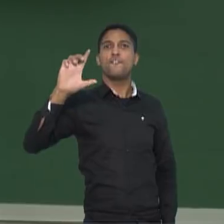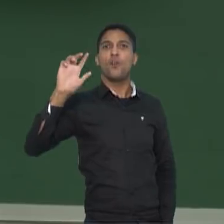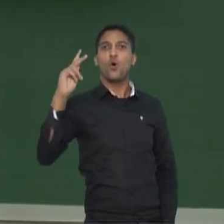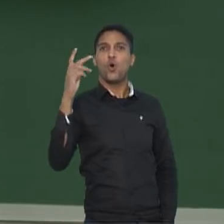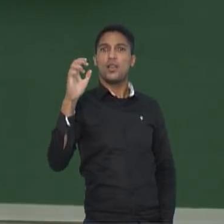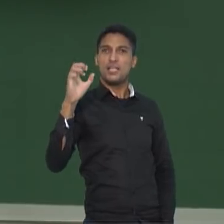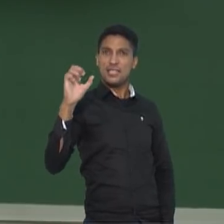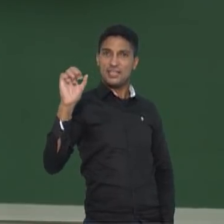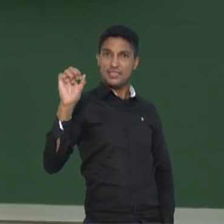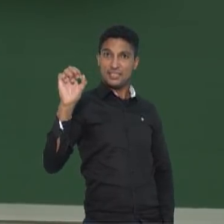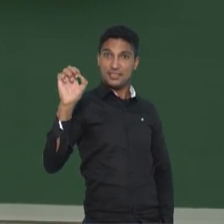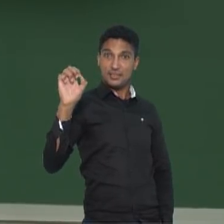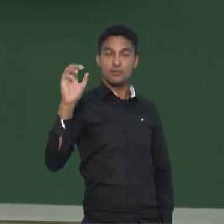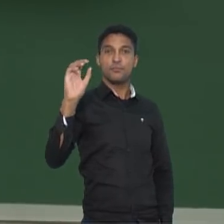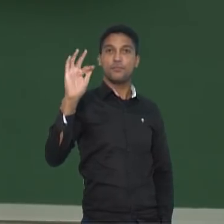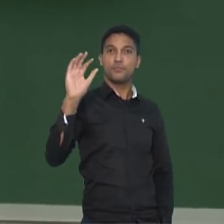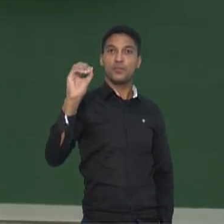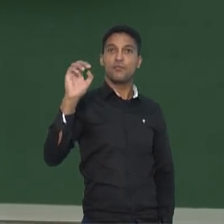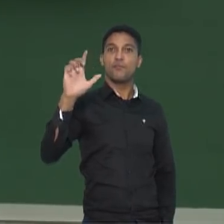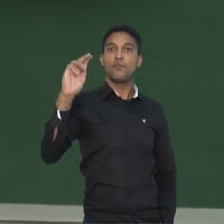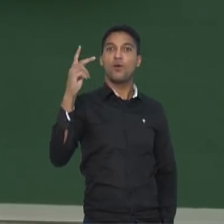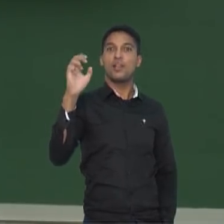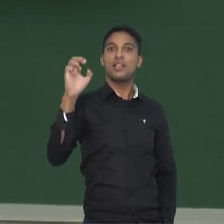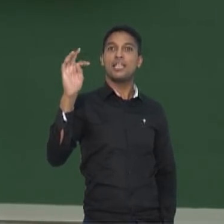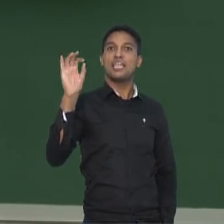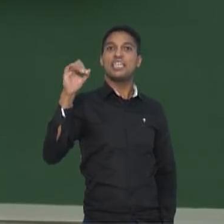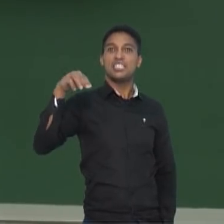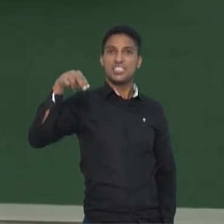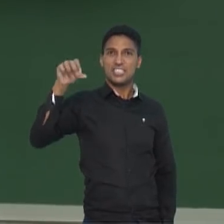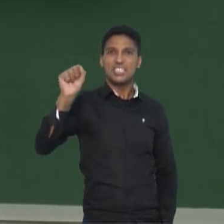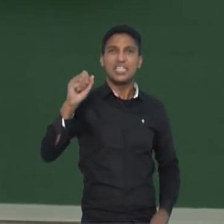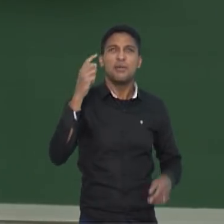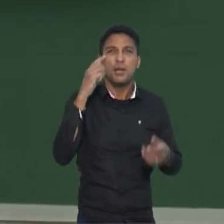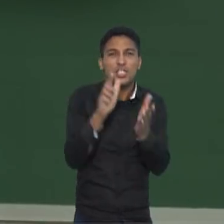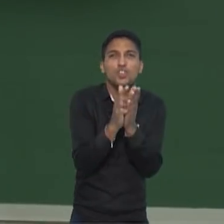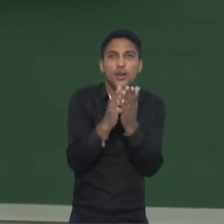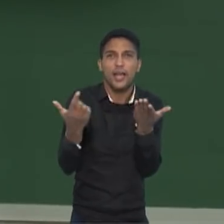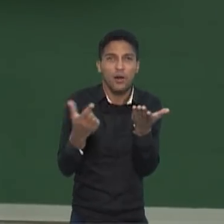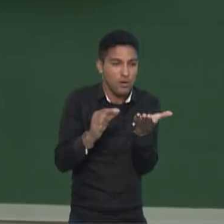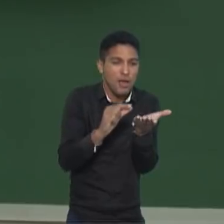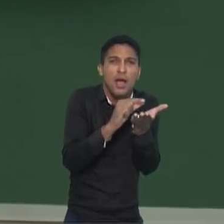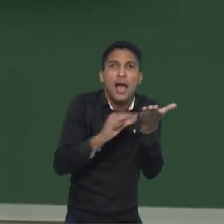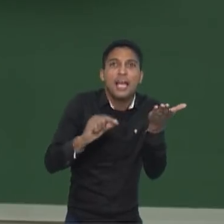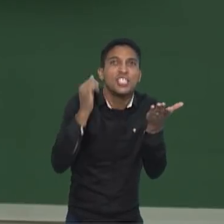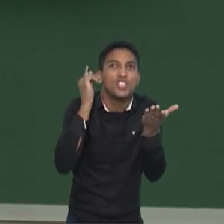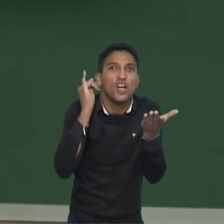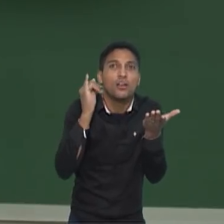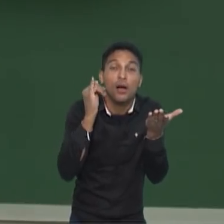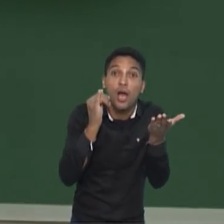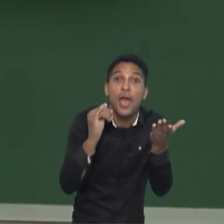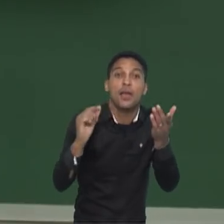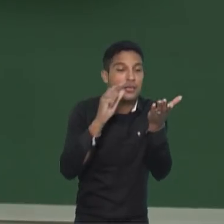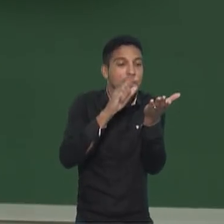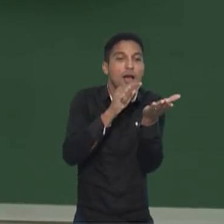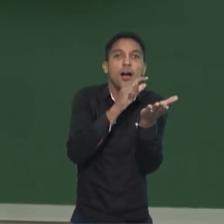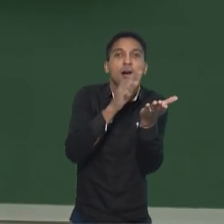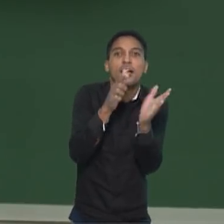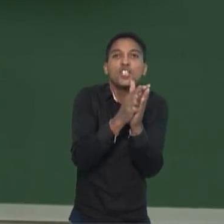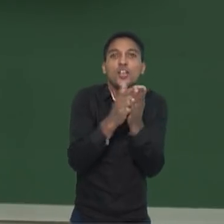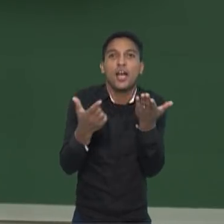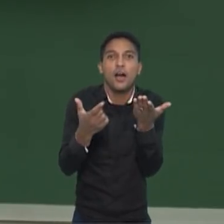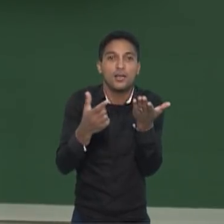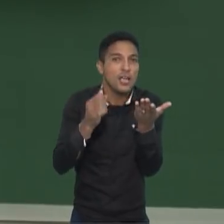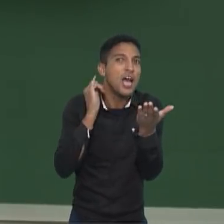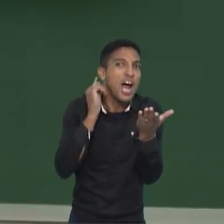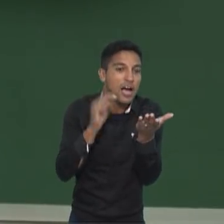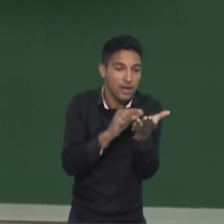novela. As divisões são em capítulos, né, por conta dessa relação com as novelas da literatura. As telenovelas são escritas